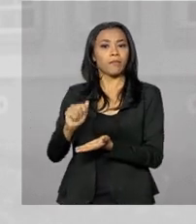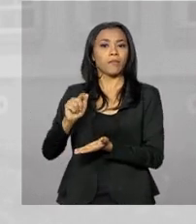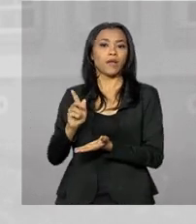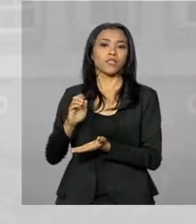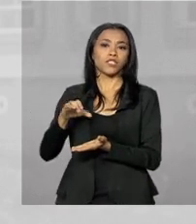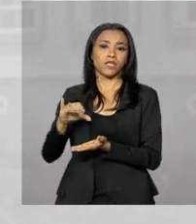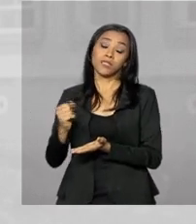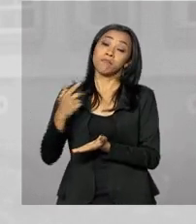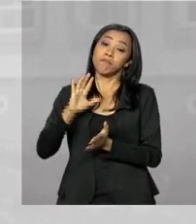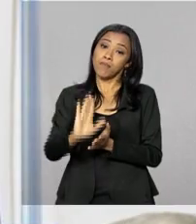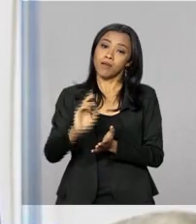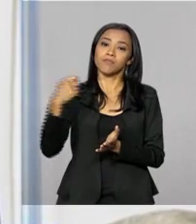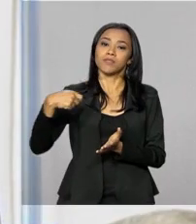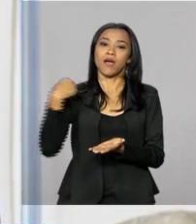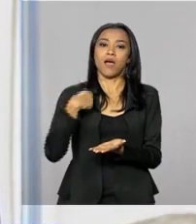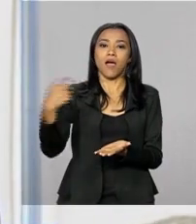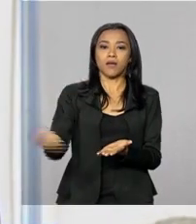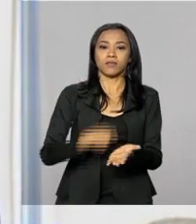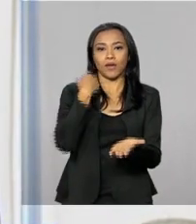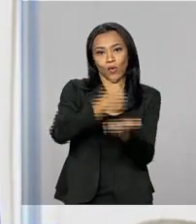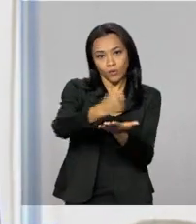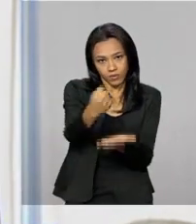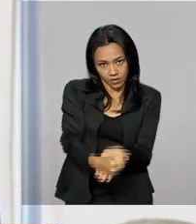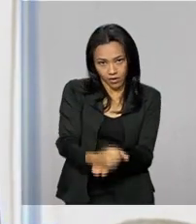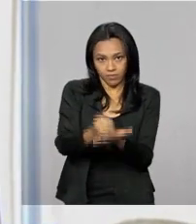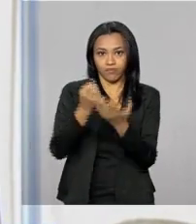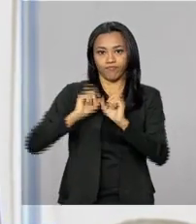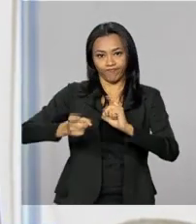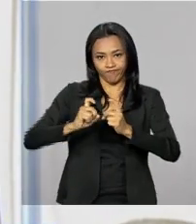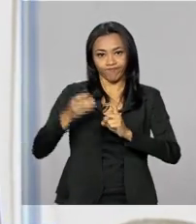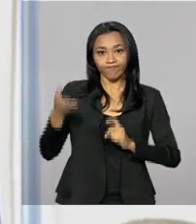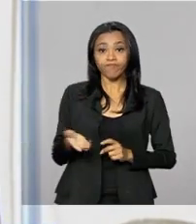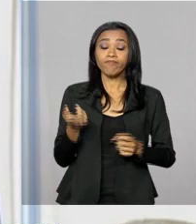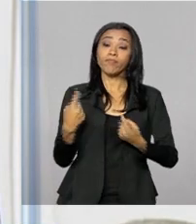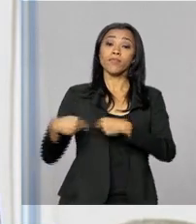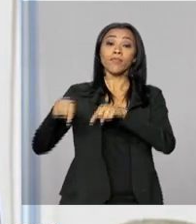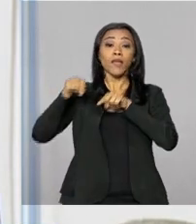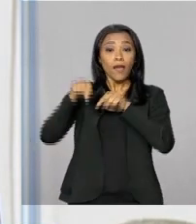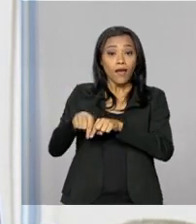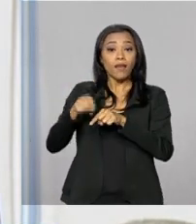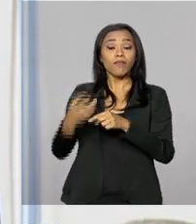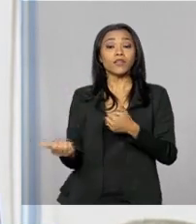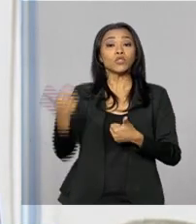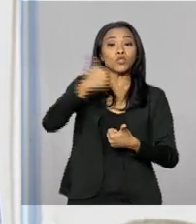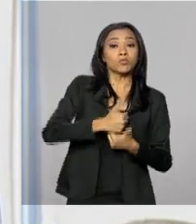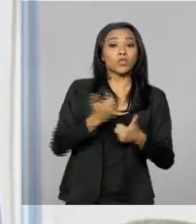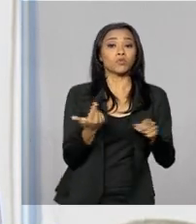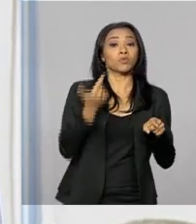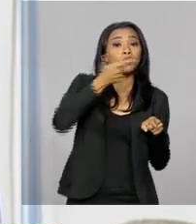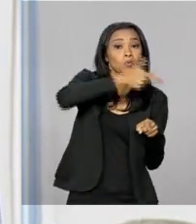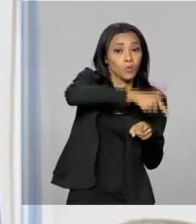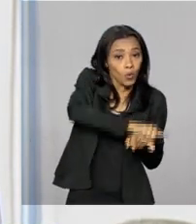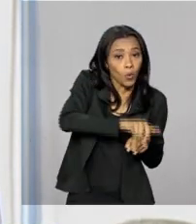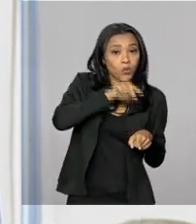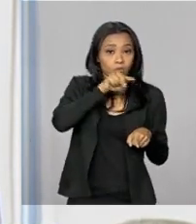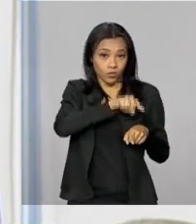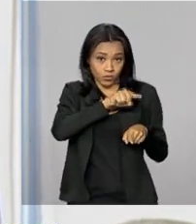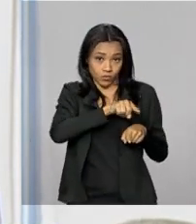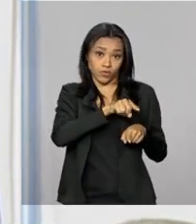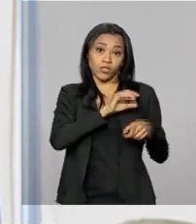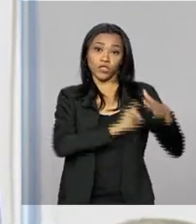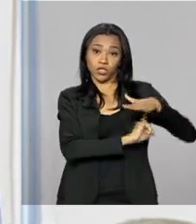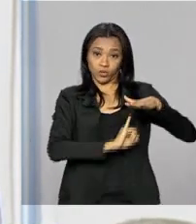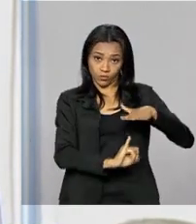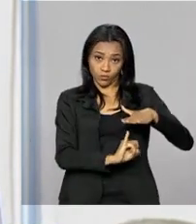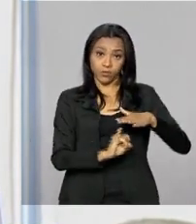contratos de gestão segundo o ministro da cultura a brahma vai substituir o instituto brasileiro de museus deus se terá à disposição